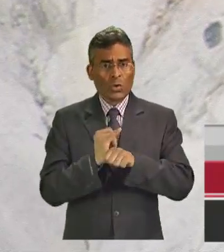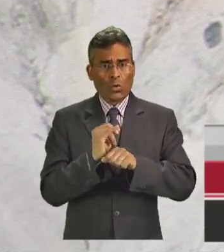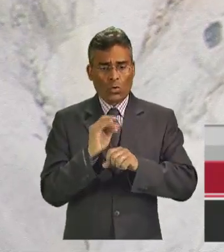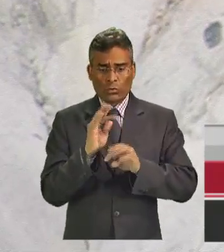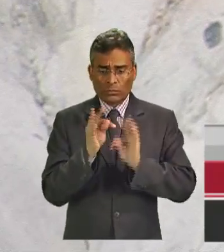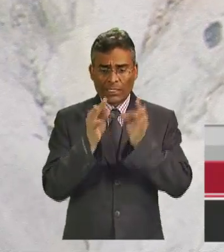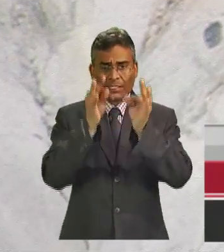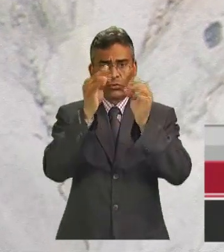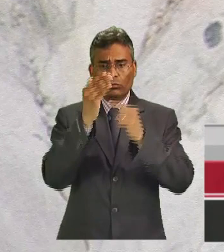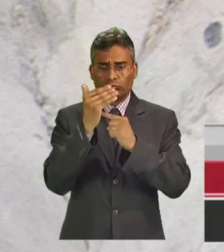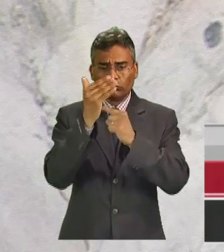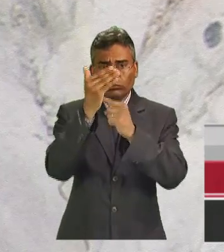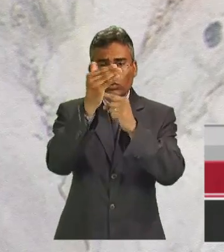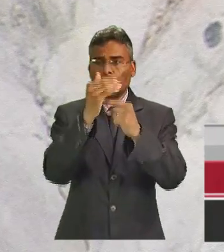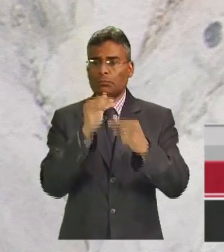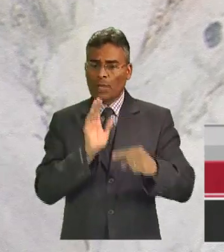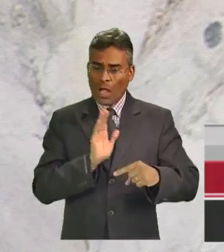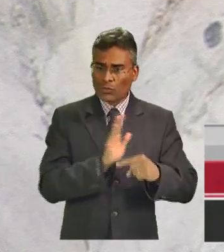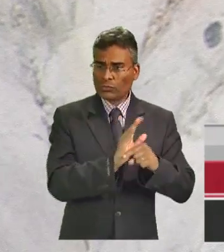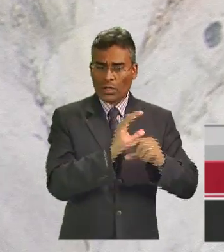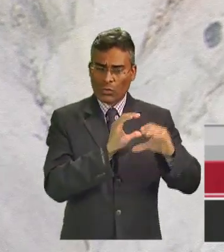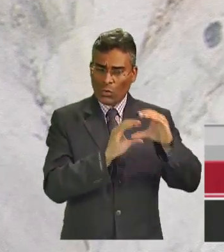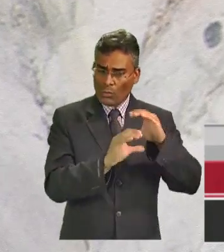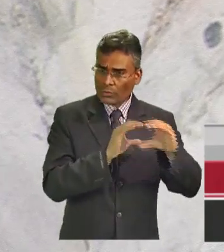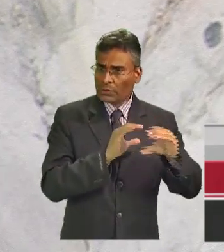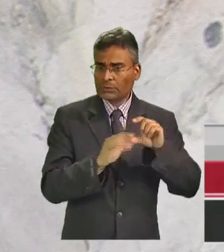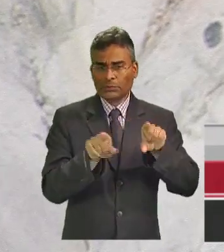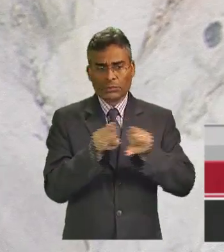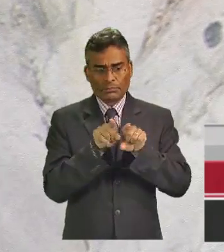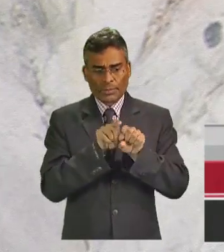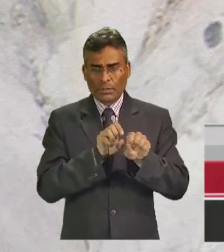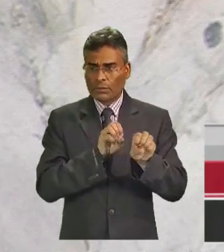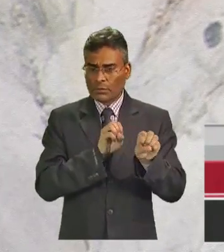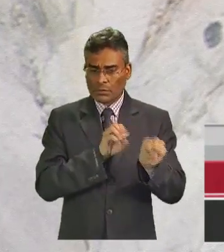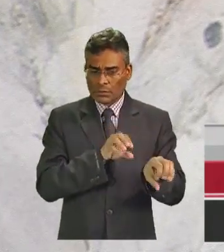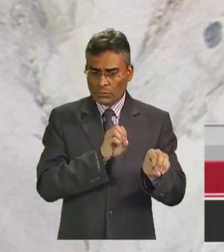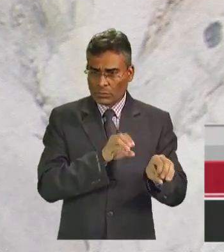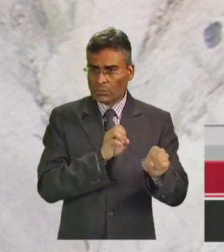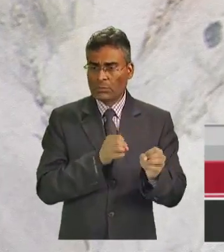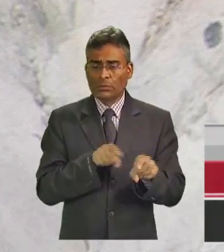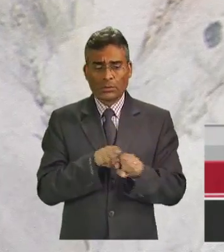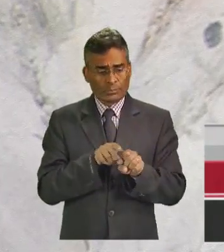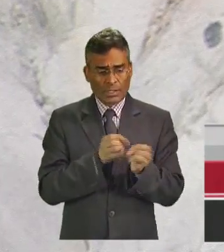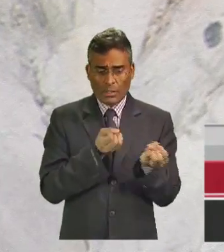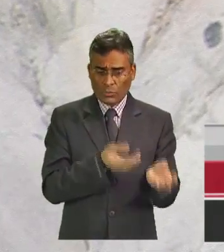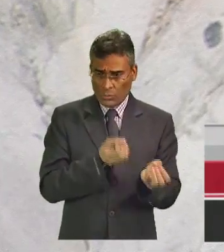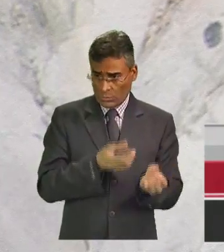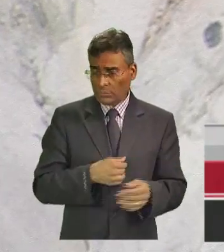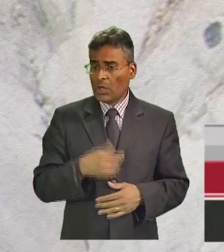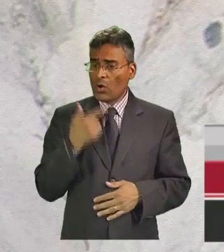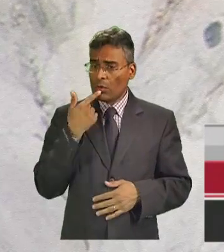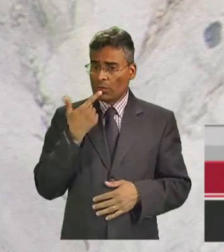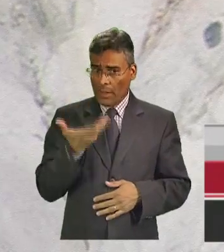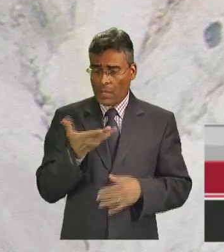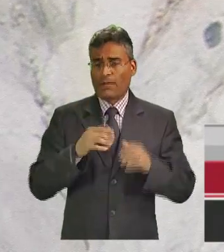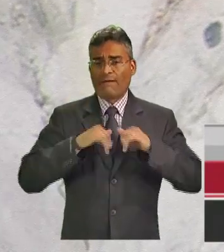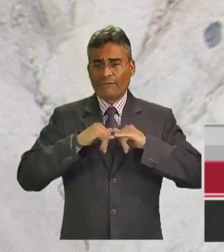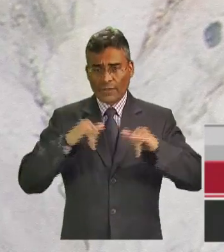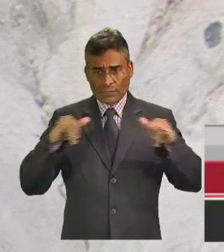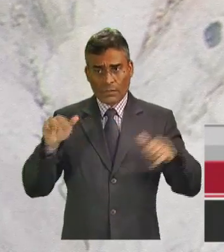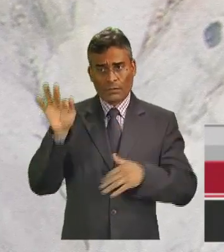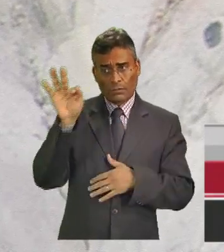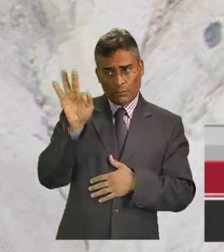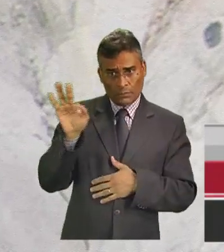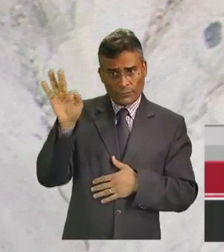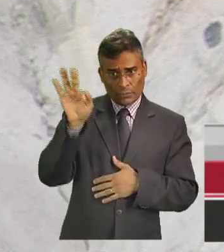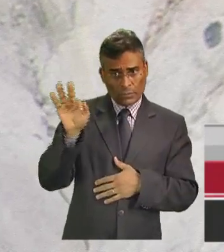o acesso à comunicação, à informação e à educação. Portanto, quero fazer essa denúncia aqui contra o Instituto Federal de